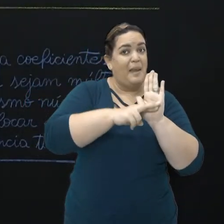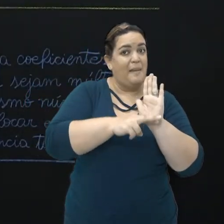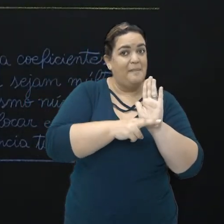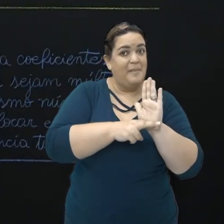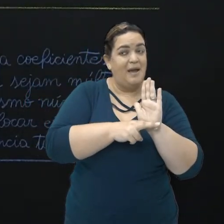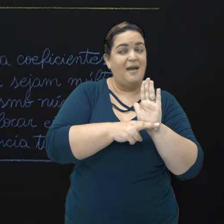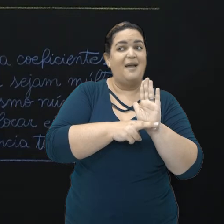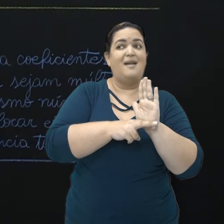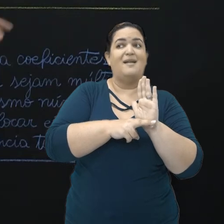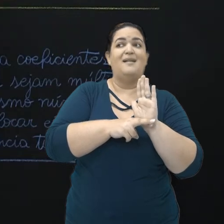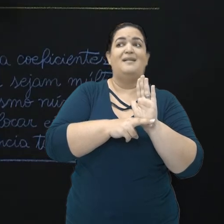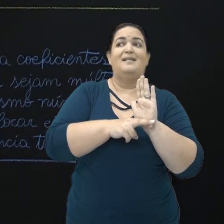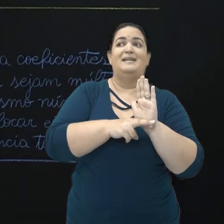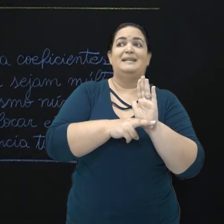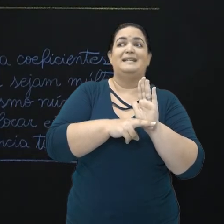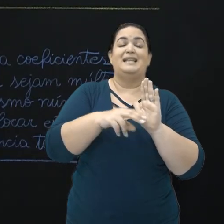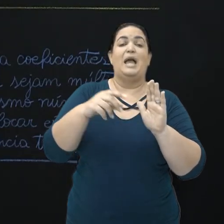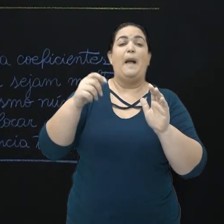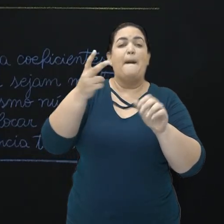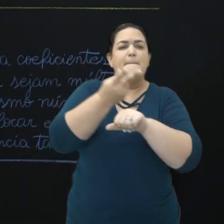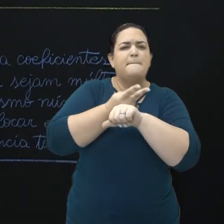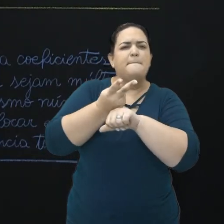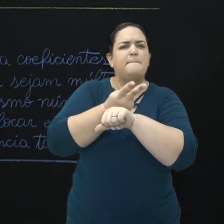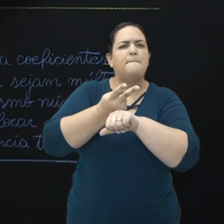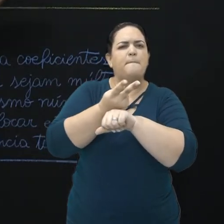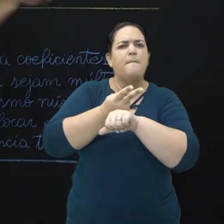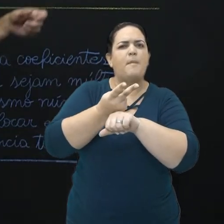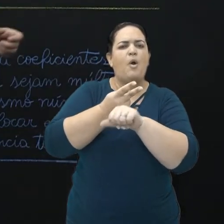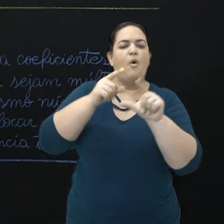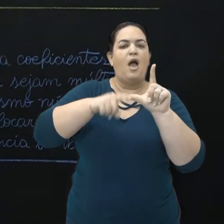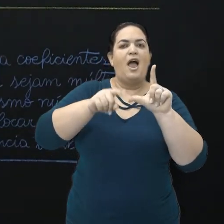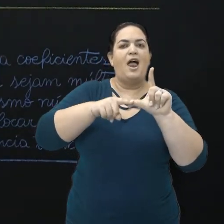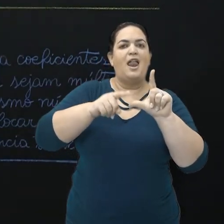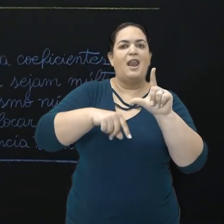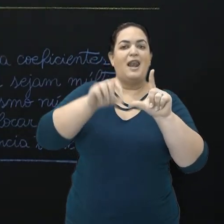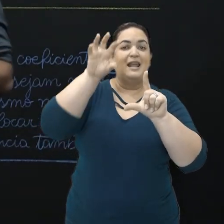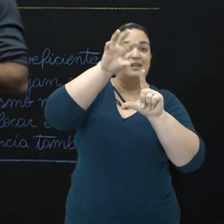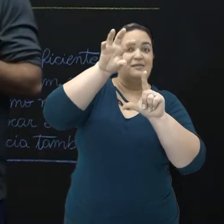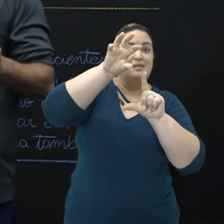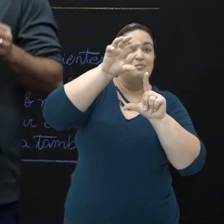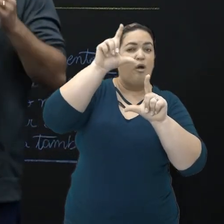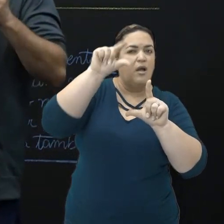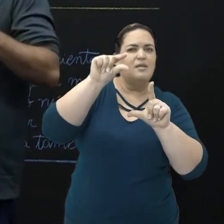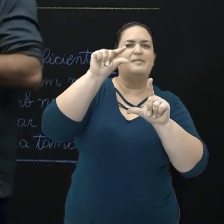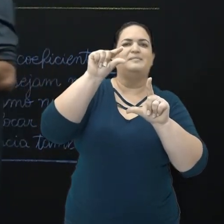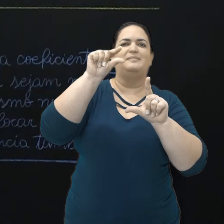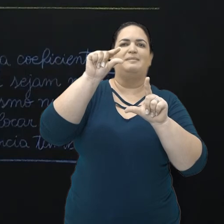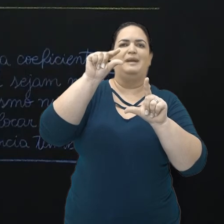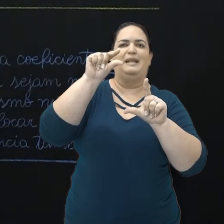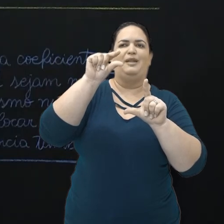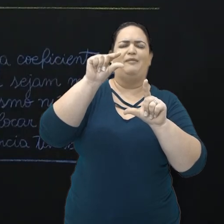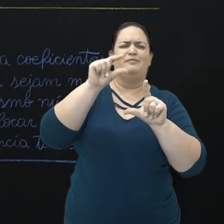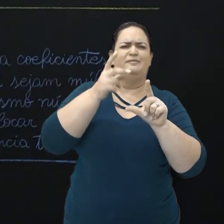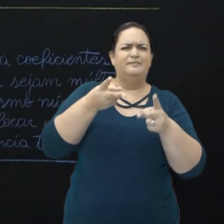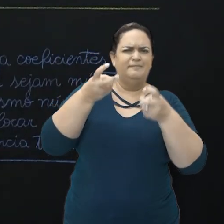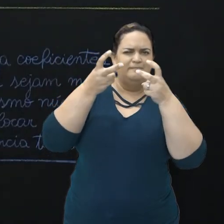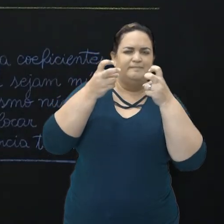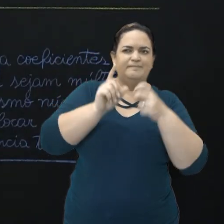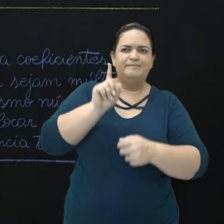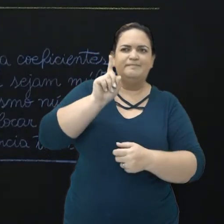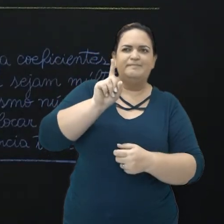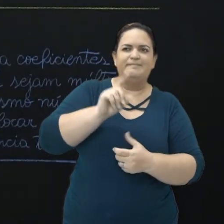é fator comum em evidência, deveremos sempre pegar a letra com o menor dos expoentes. E aí, analisemos aqui,